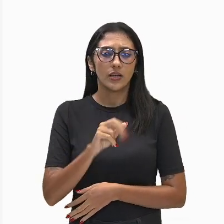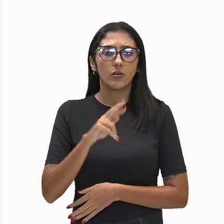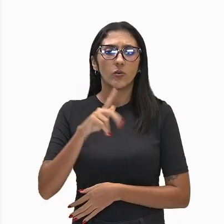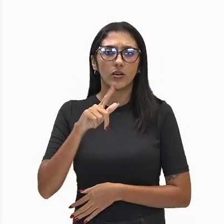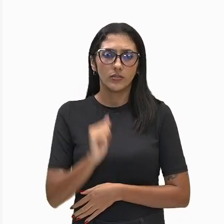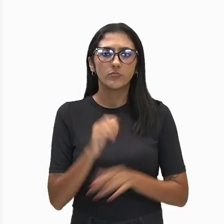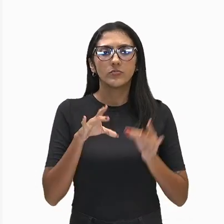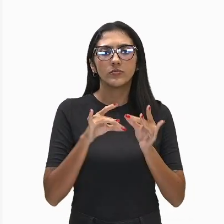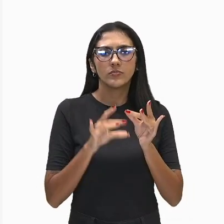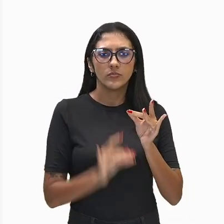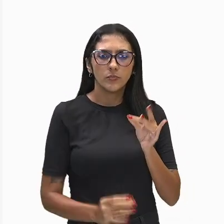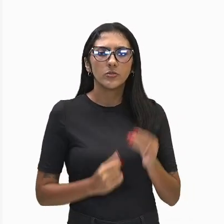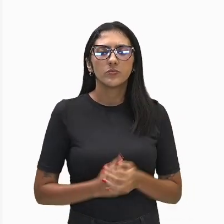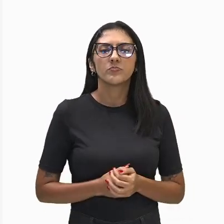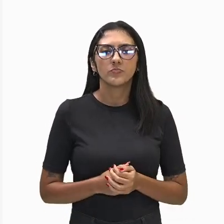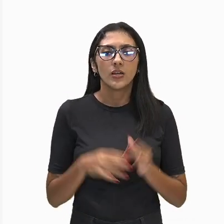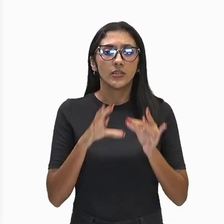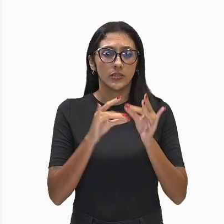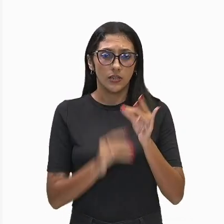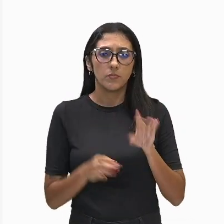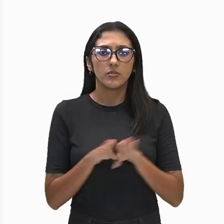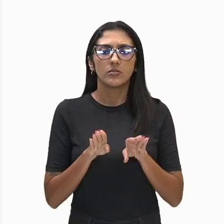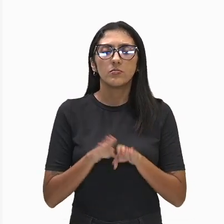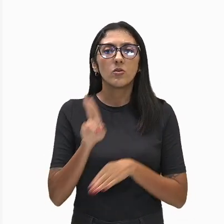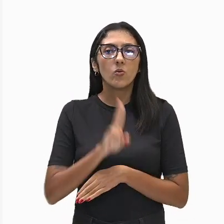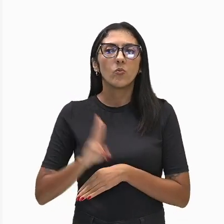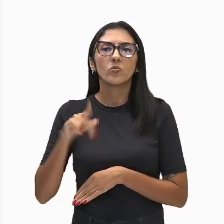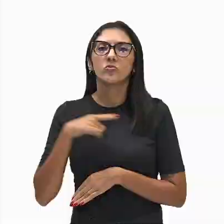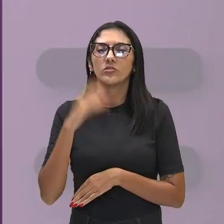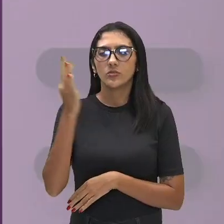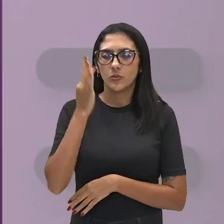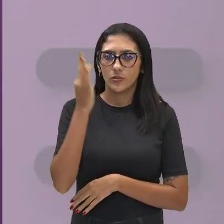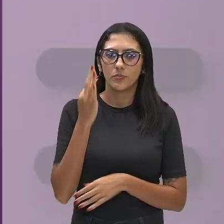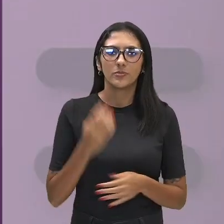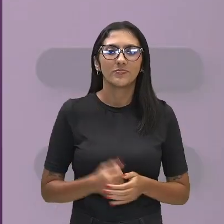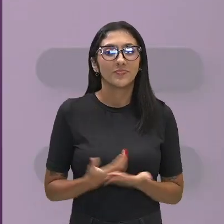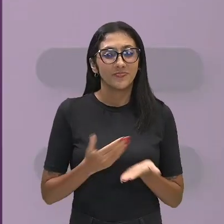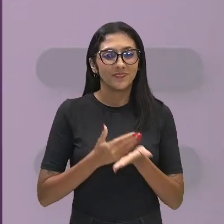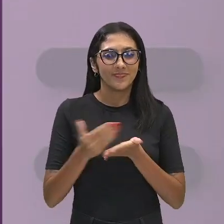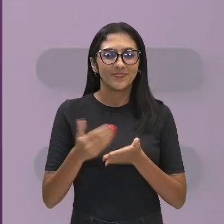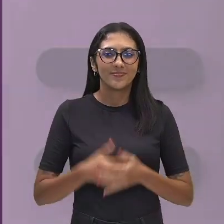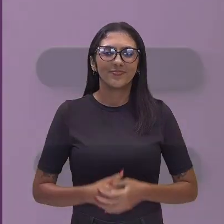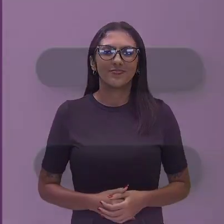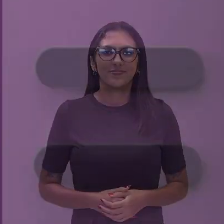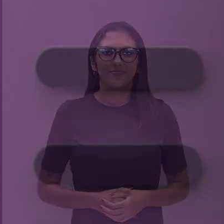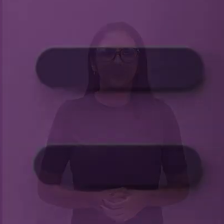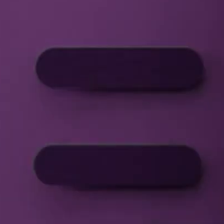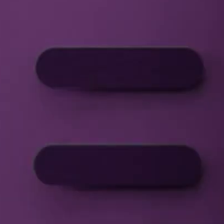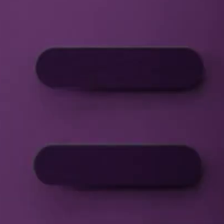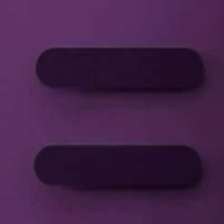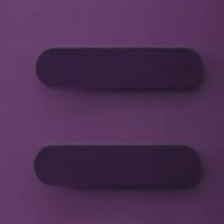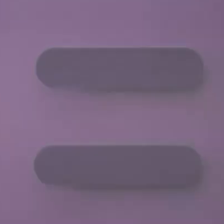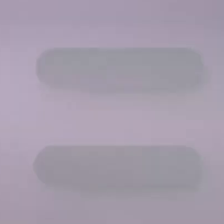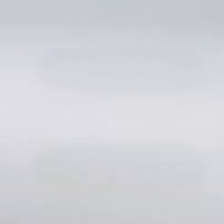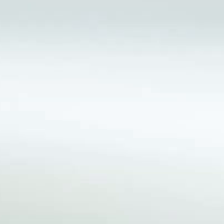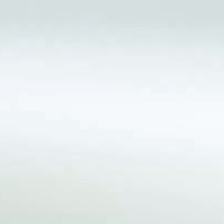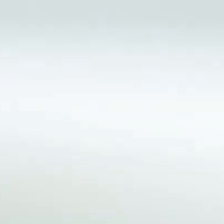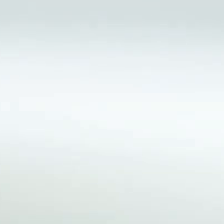Detalhamento, definição e aplicações do Teorema de Pitágoras. Vamos então à nossa aula.